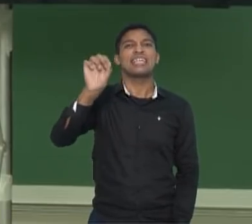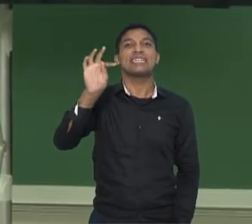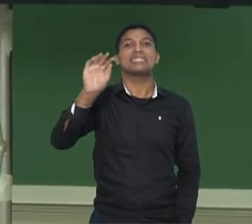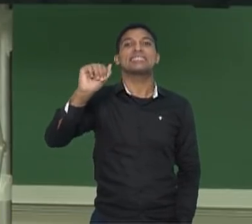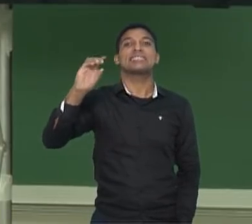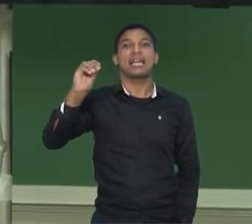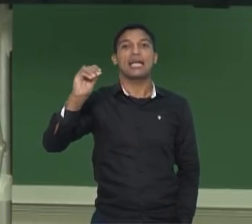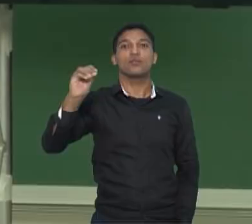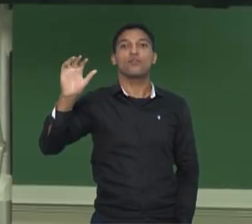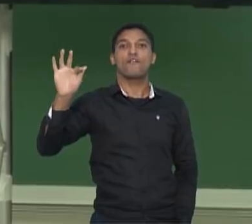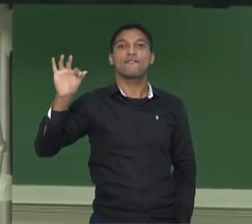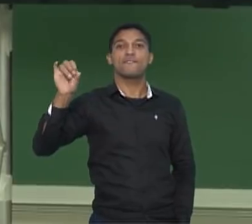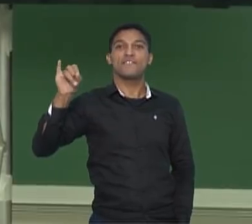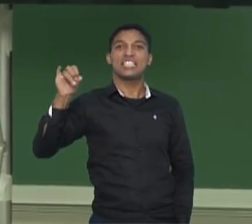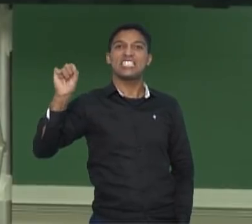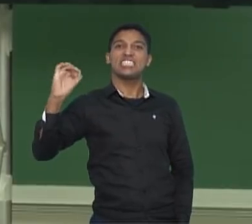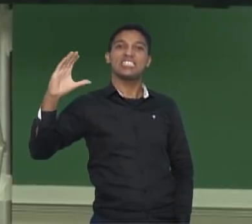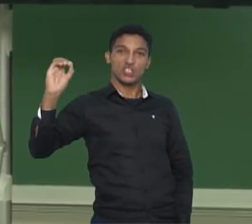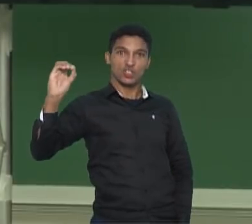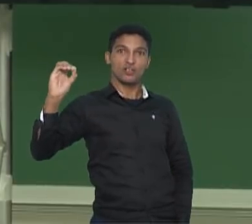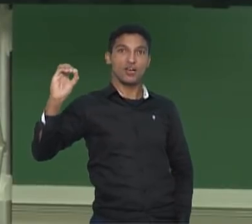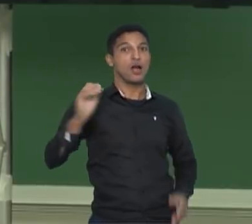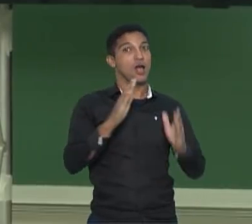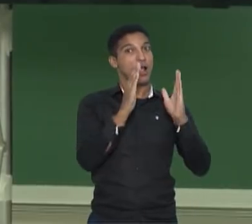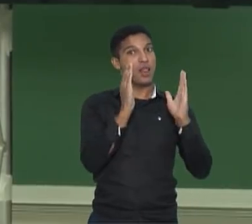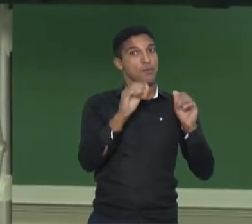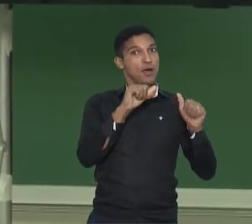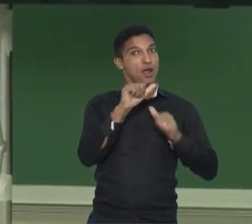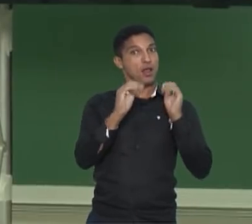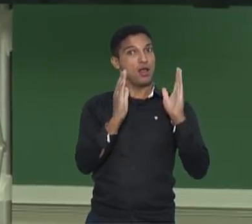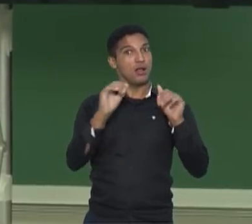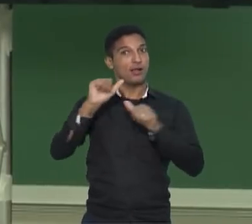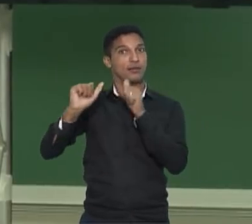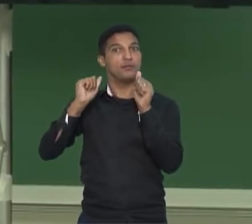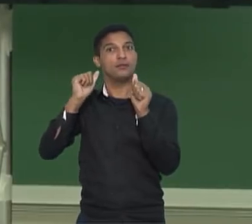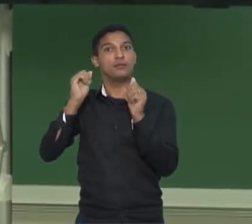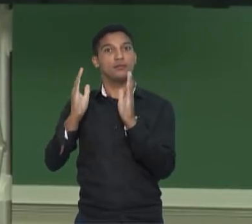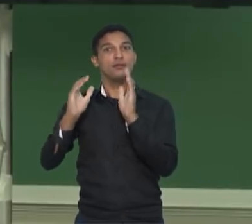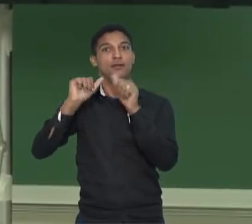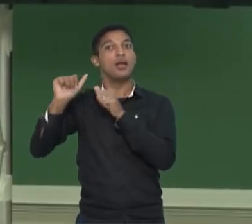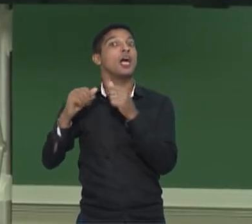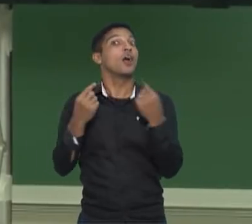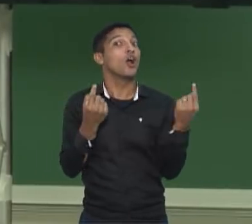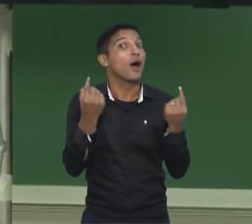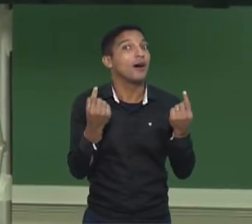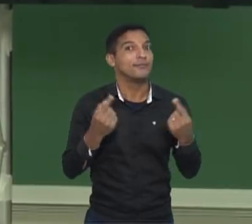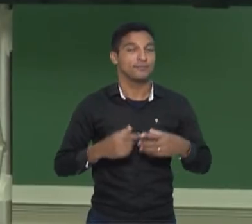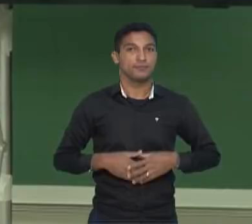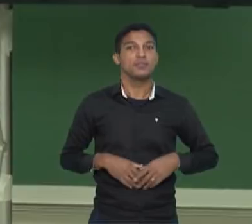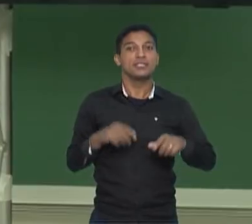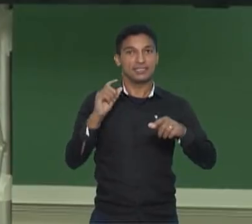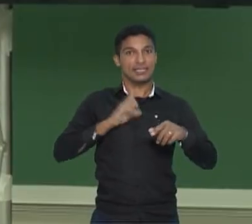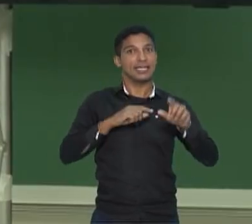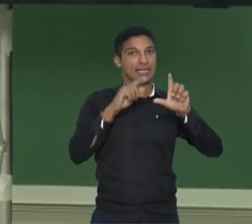condições, em quais estados físicos? Temos a opção da letra A. A letra A fala a opção